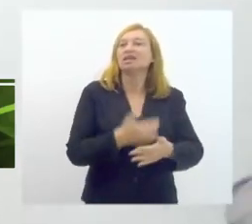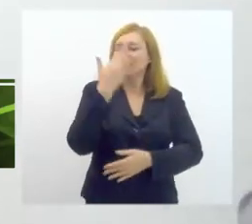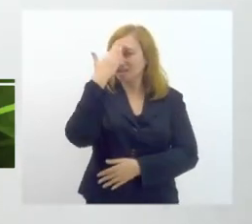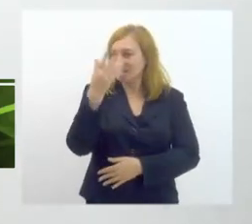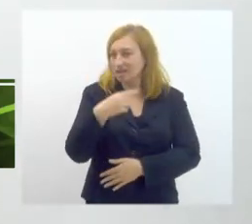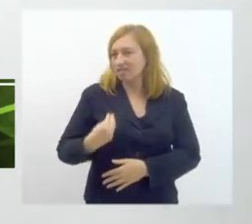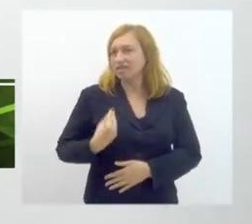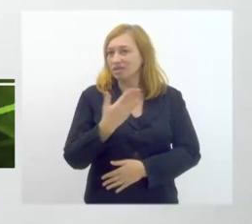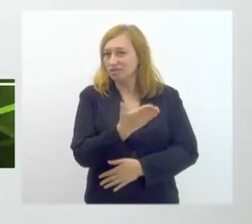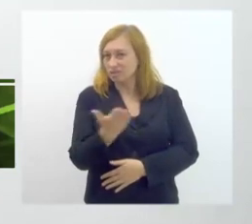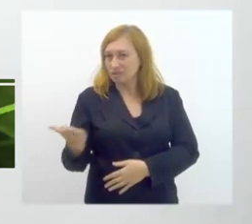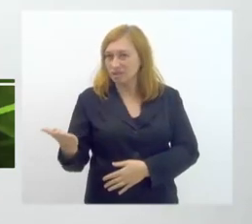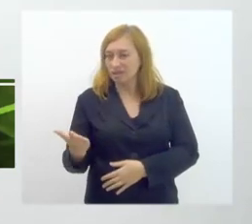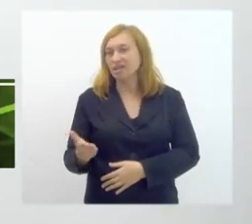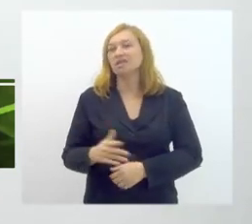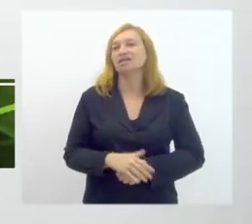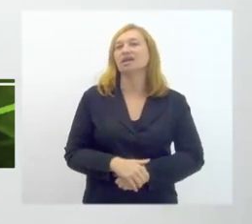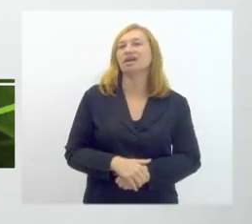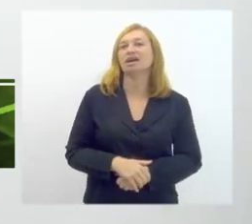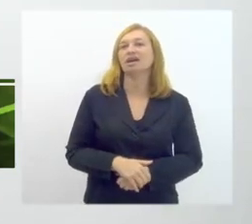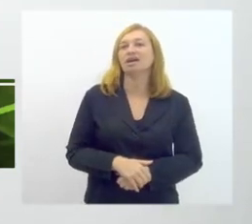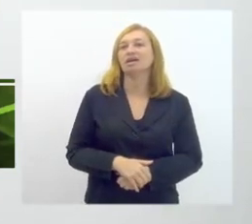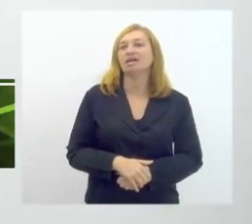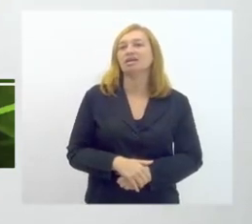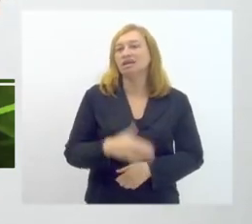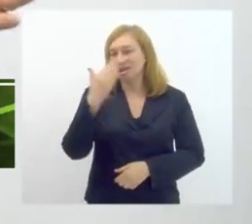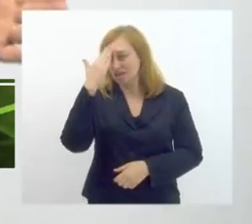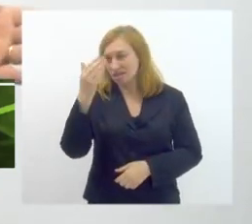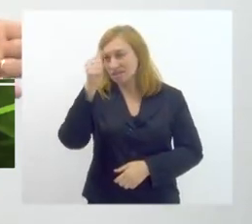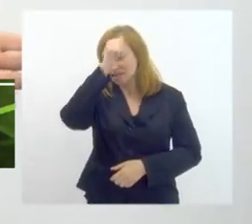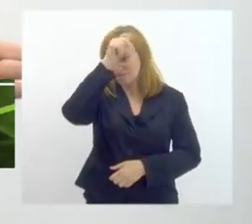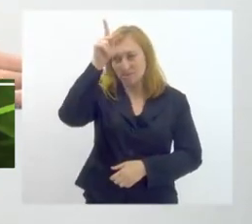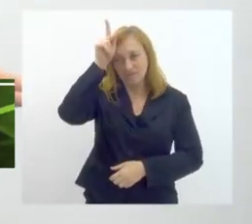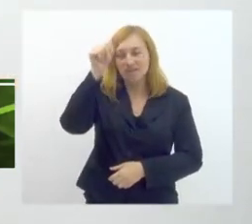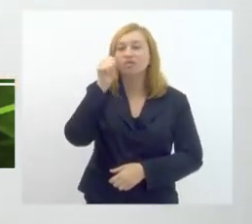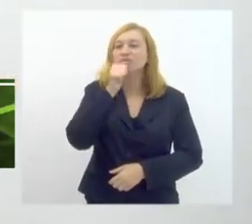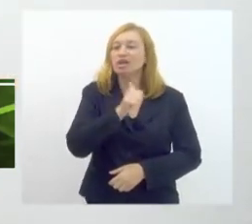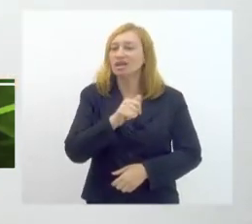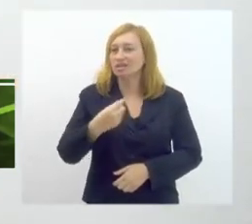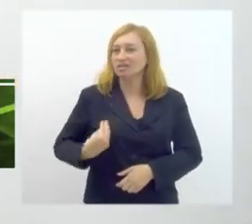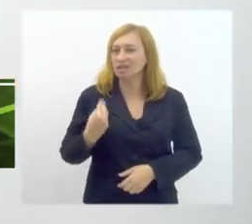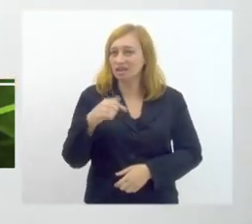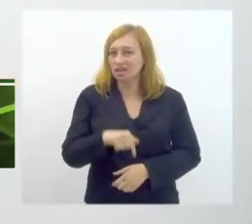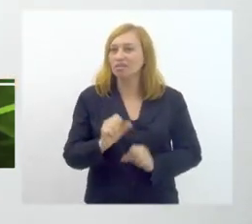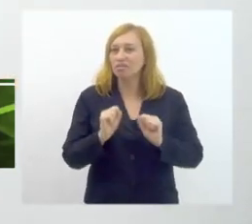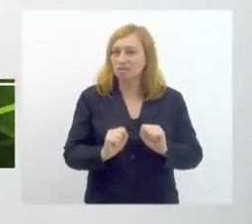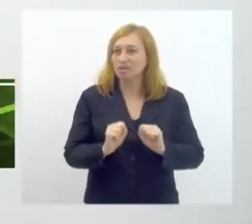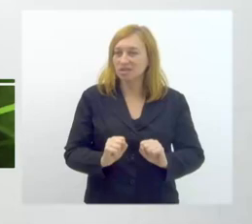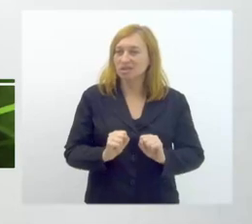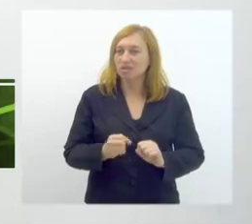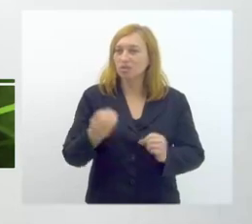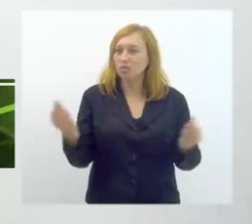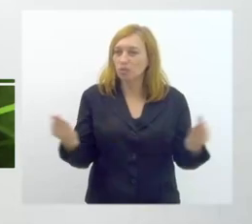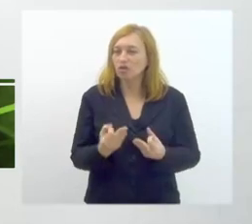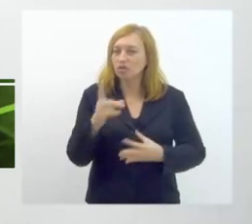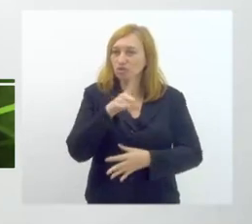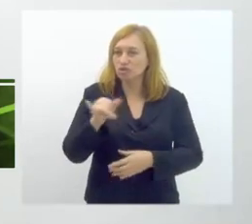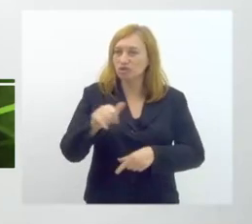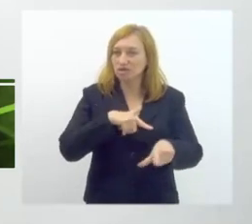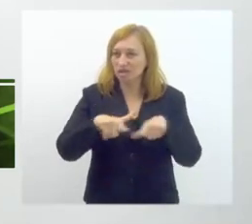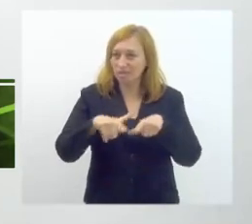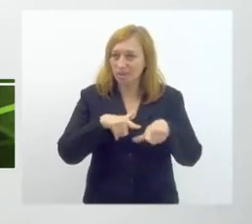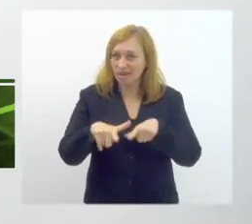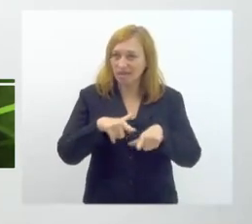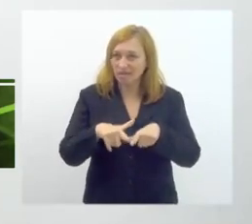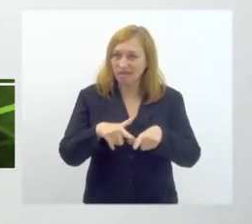de todos que aqui estão, agradecer as prefeitas, as mulheres que aqui estão, para que nós possamos ter um ótimo dia de trabalho, uma